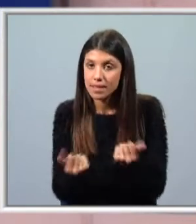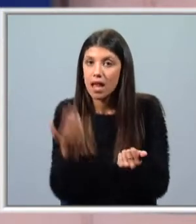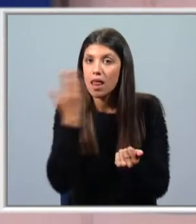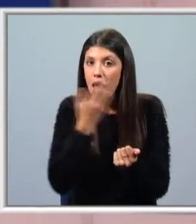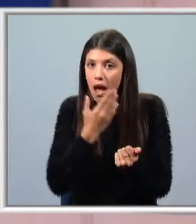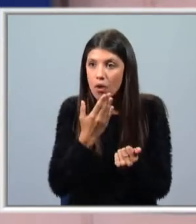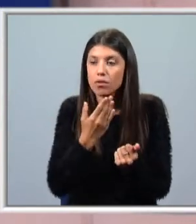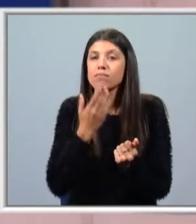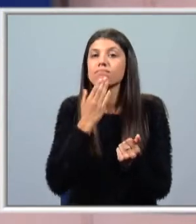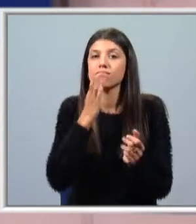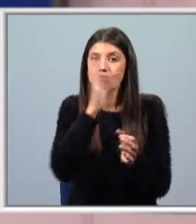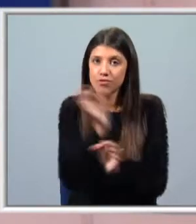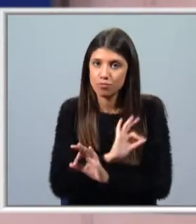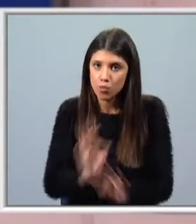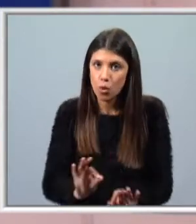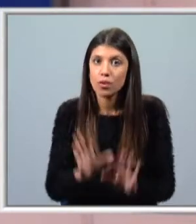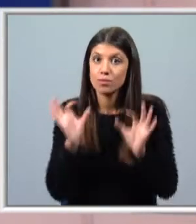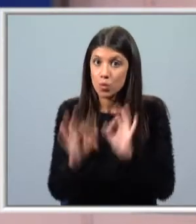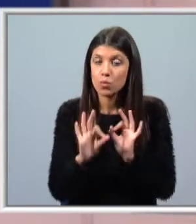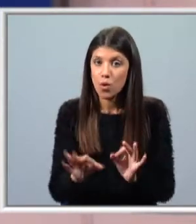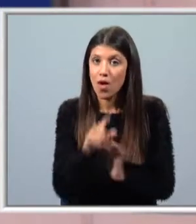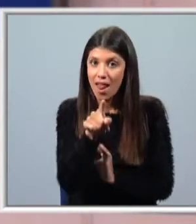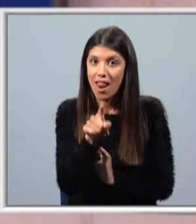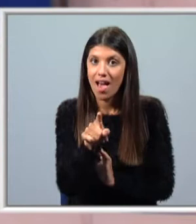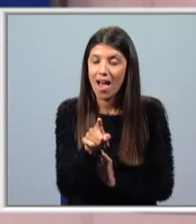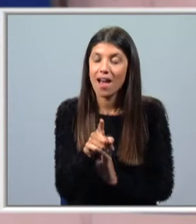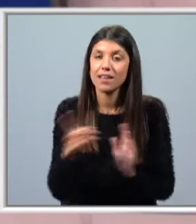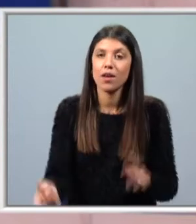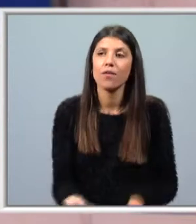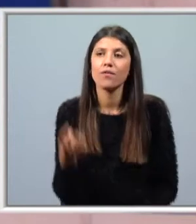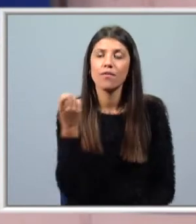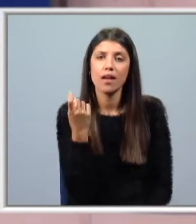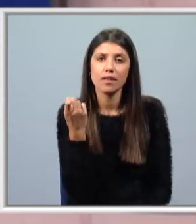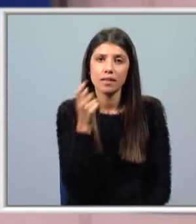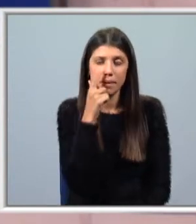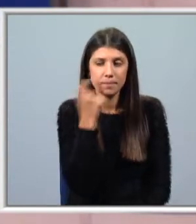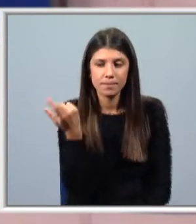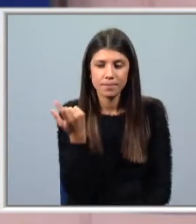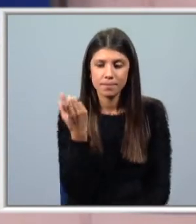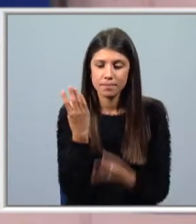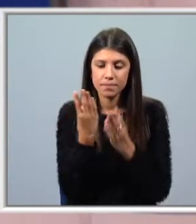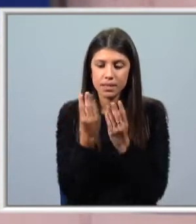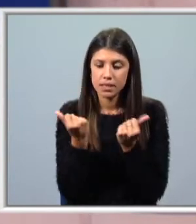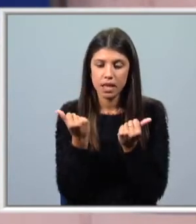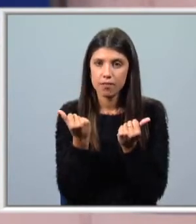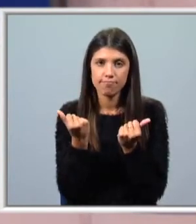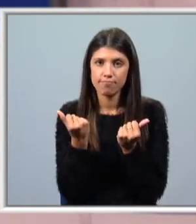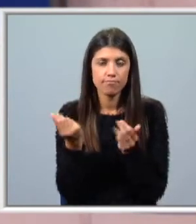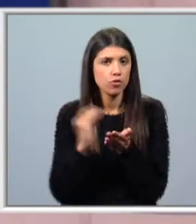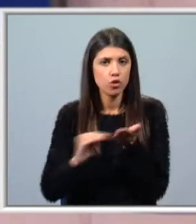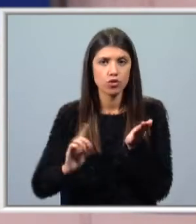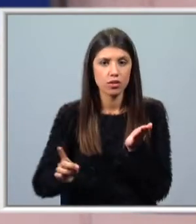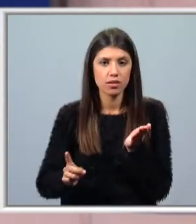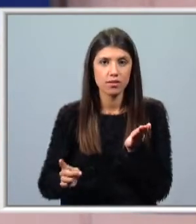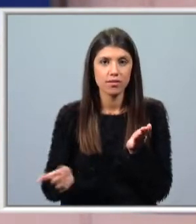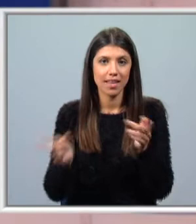começar a trabalhar? Está tudo ok aí desse lado? Sim? Falta-me ali um material que eu não escrevi, que é